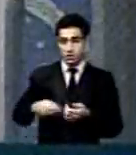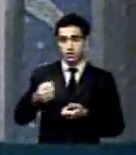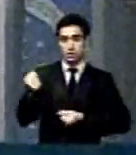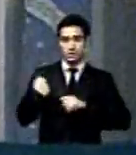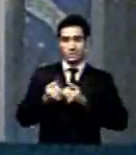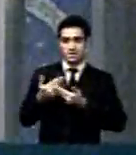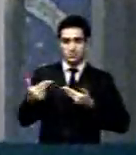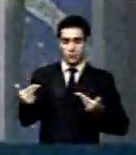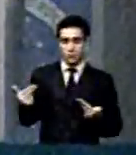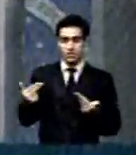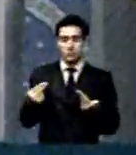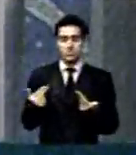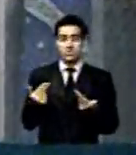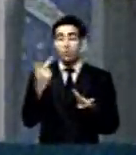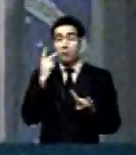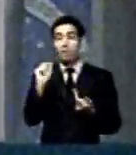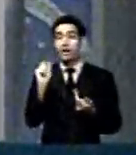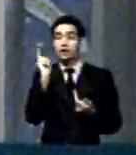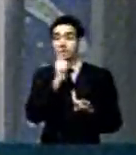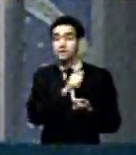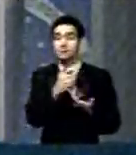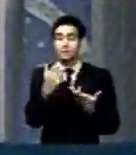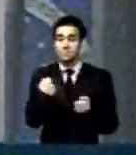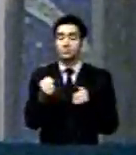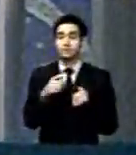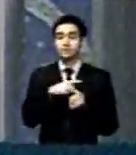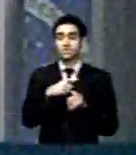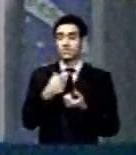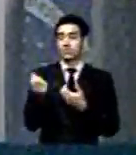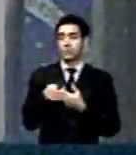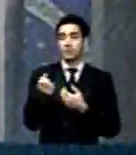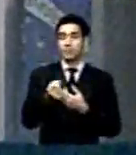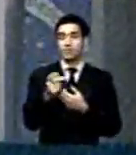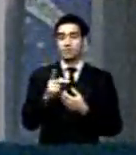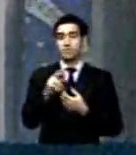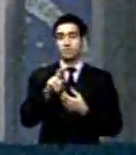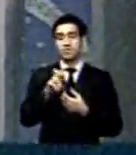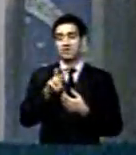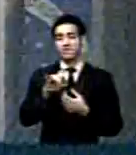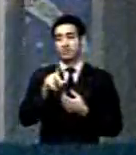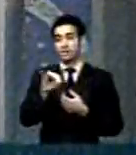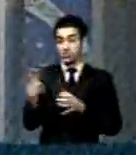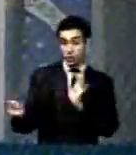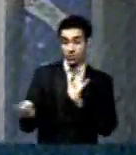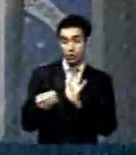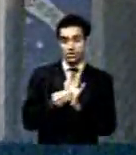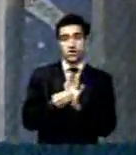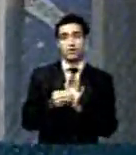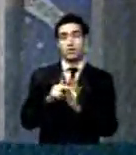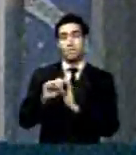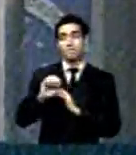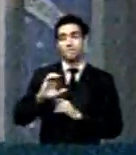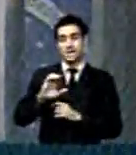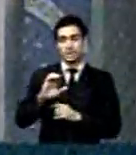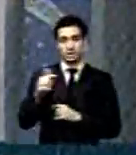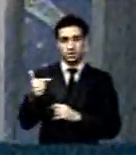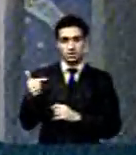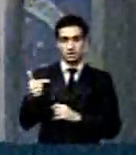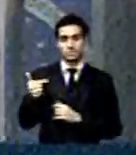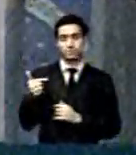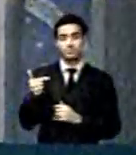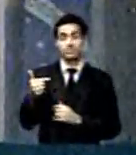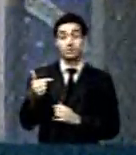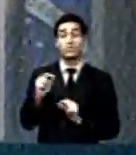Sérgio Passos, para que sejam adotadas providências no sentido de incluir no Programa de Aceleração do Crescimento 2, PAC